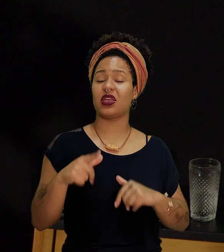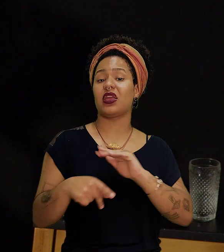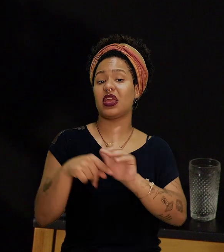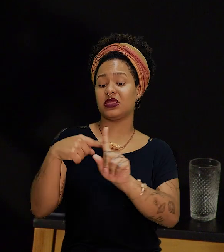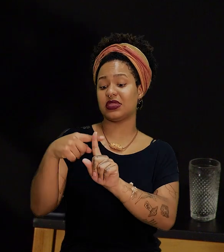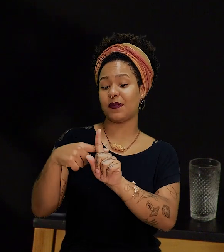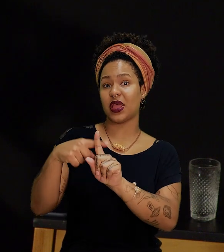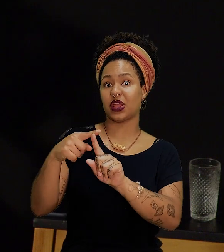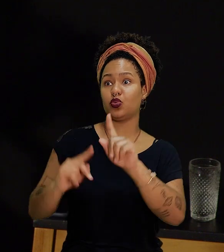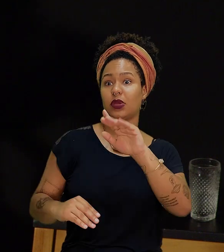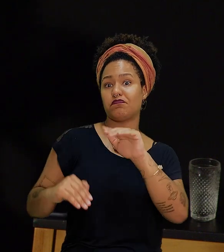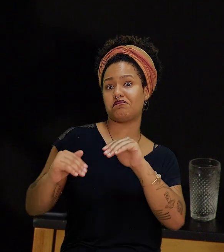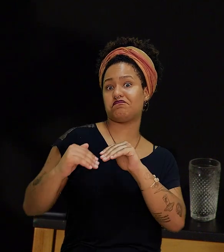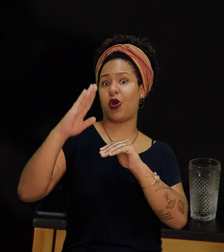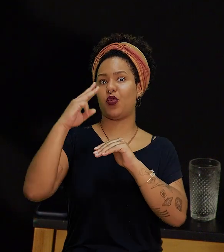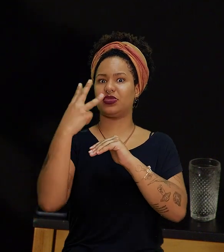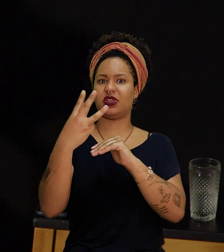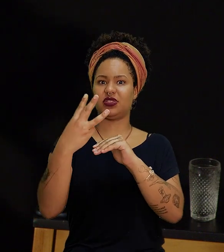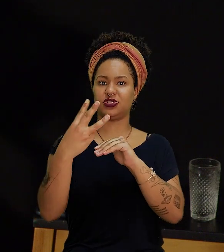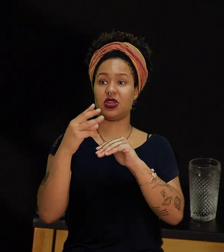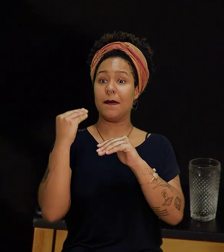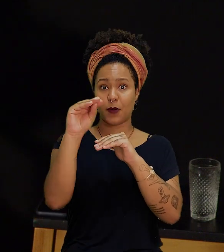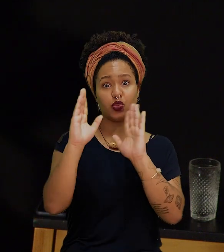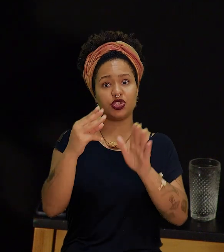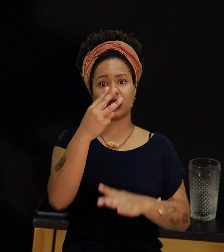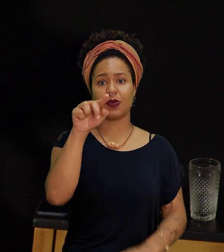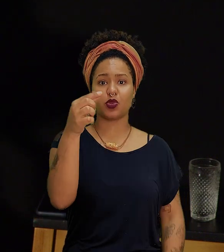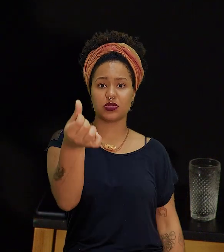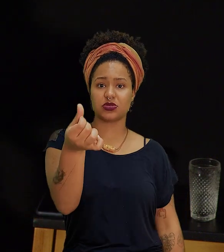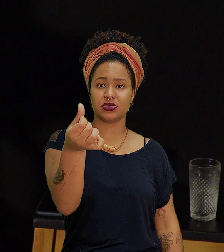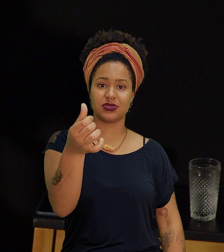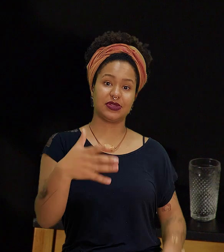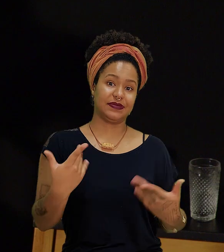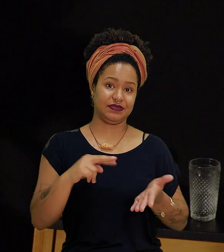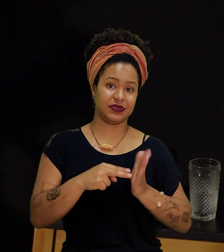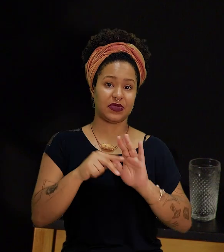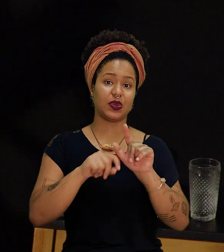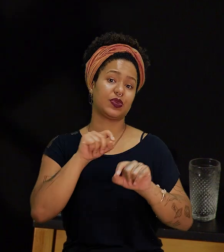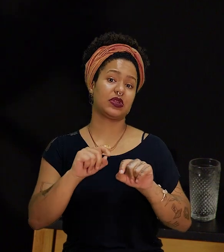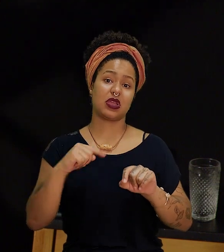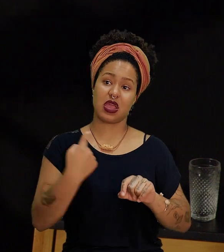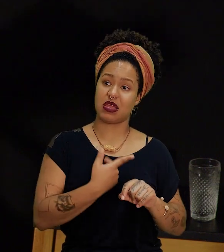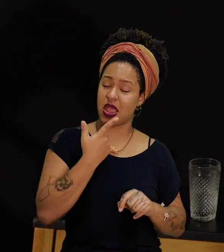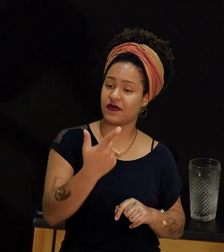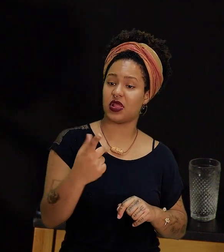a temperatura acima de 3, como foi colocado aqui, 3,6. Ou seja, nós estamos falando bastante, nós